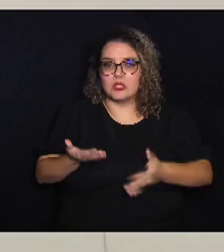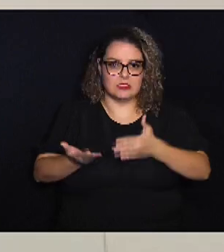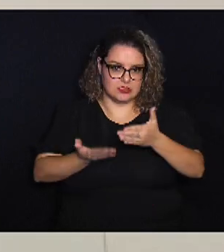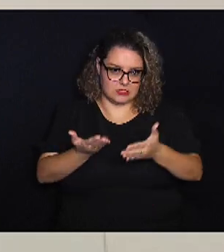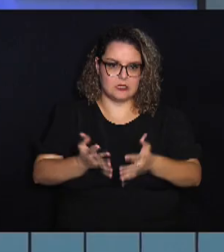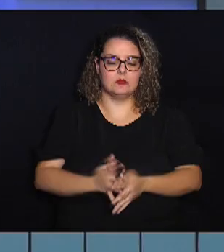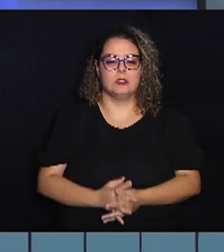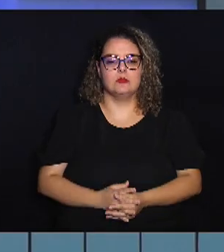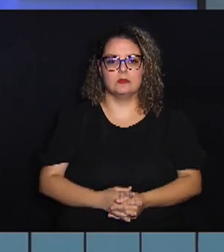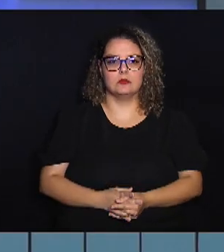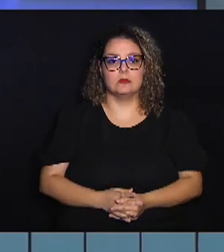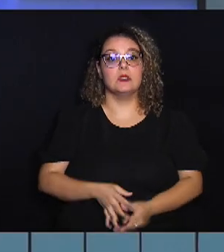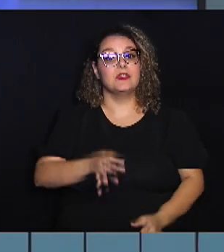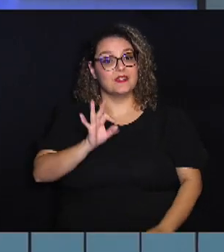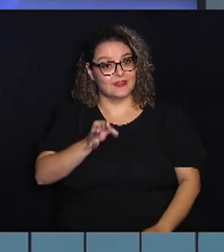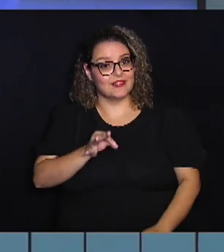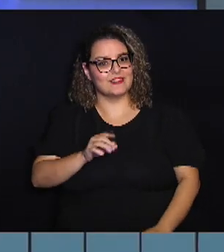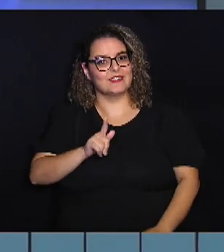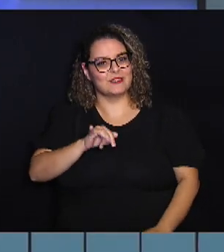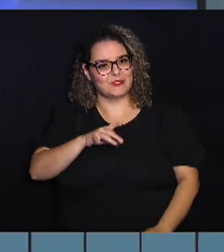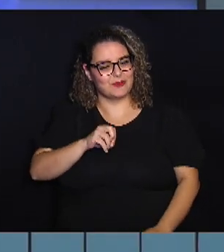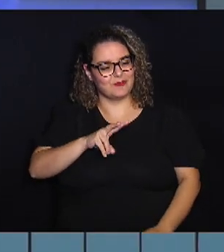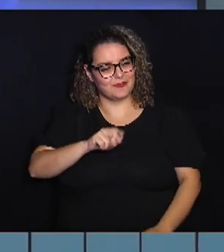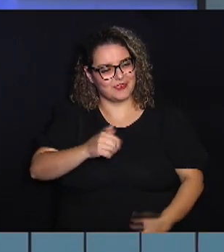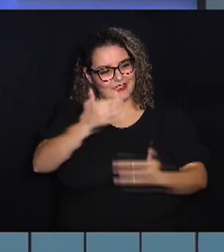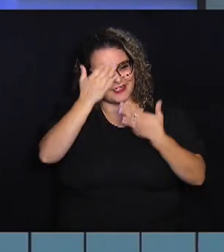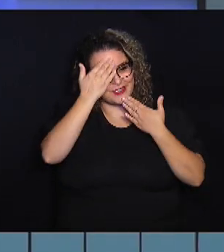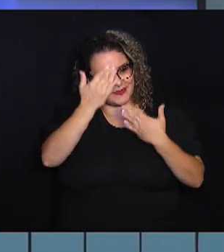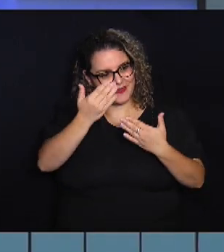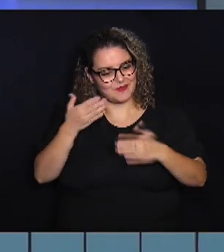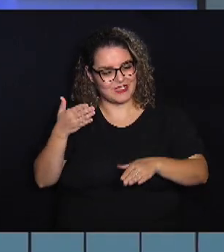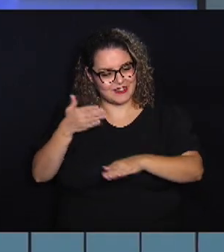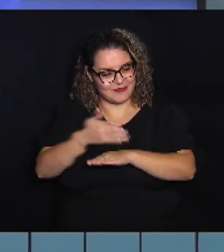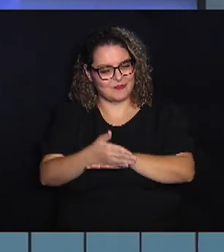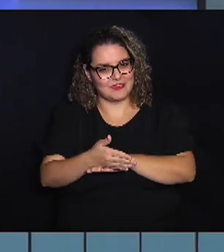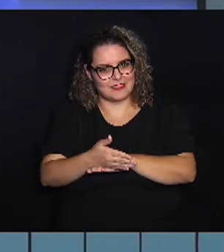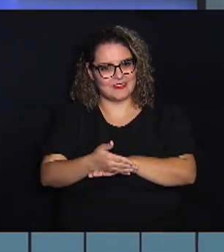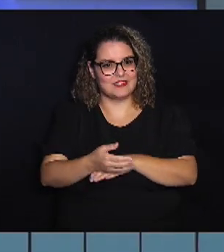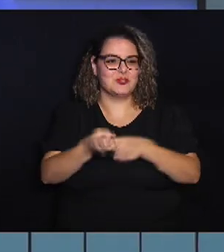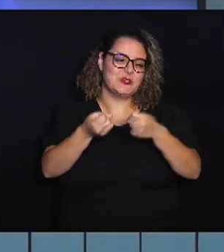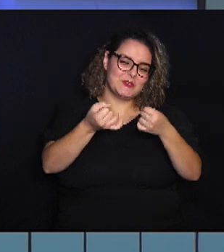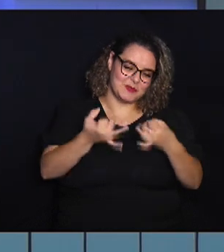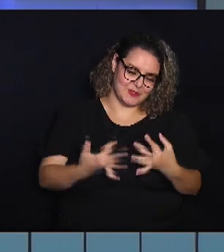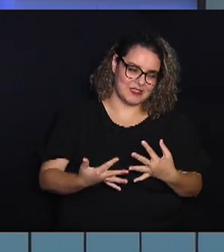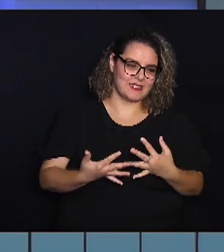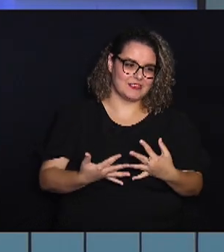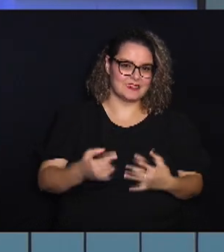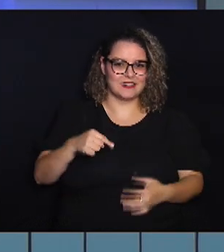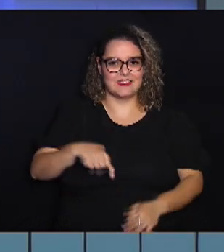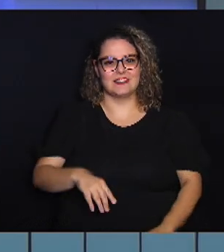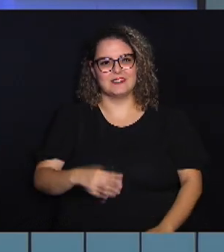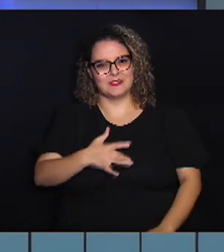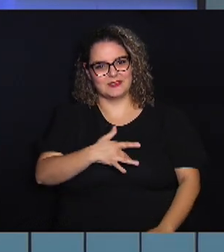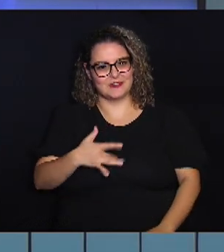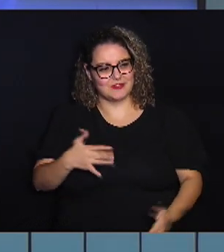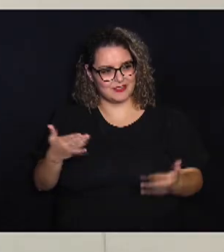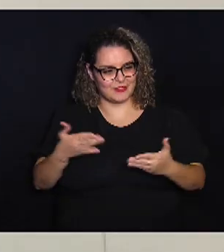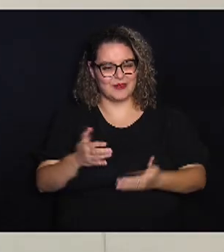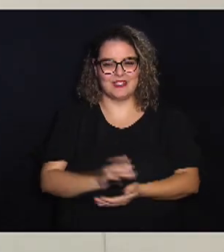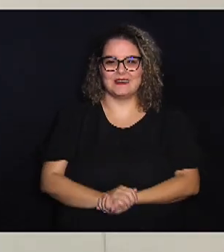tratamento. Tá certo, então, Giovana, eu queria te agradecer pela sua participação, suas explicações aqui no Saúde Agora.